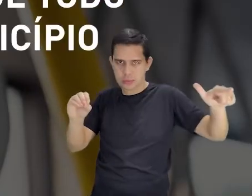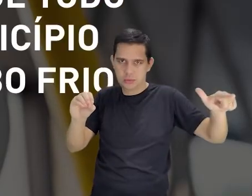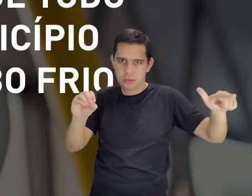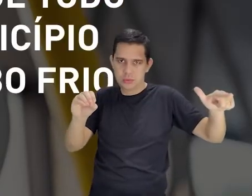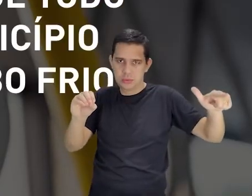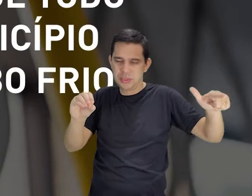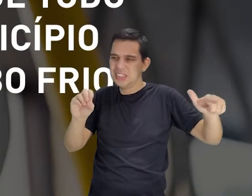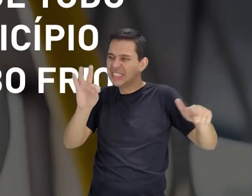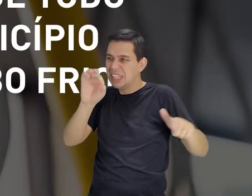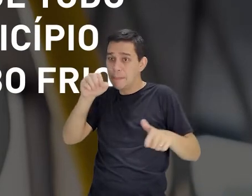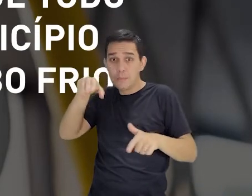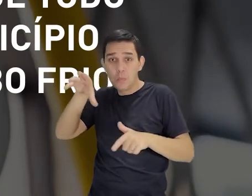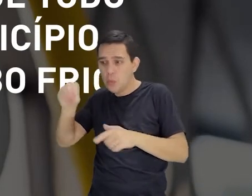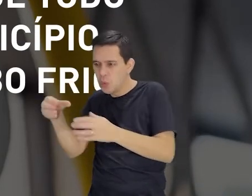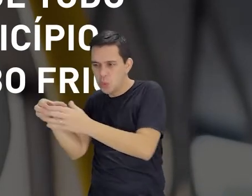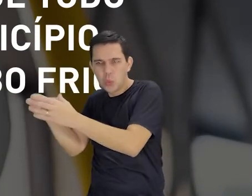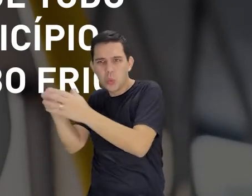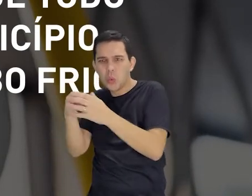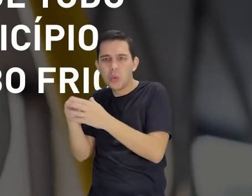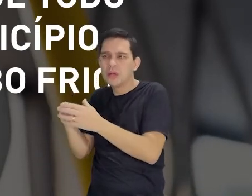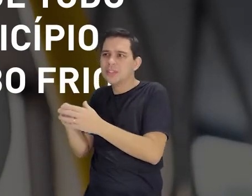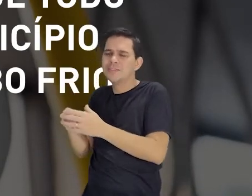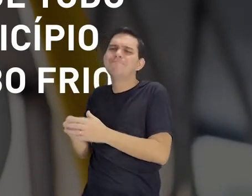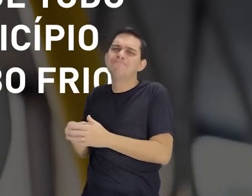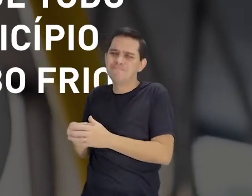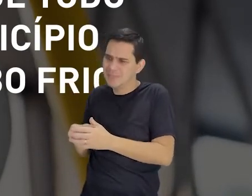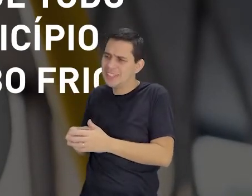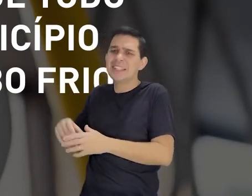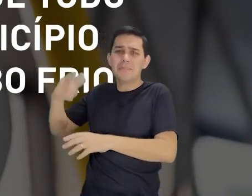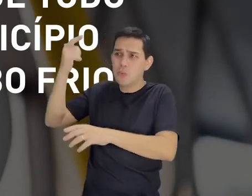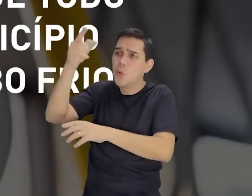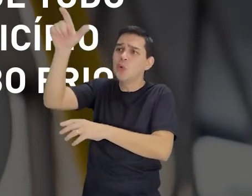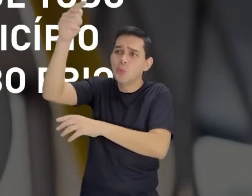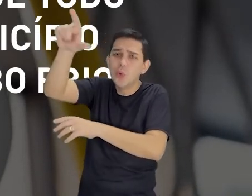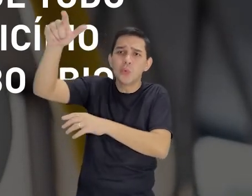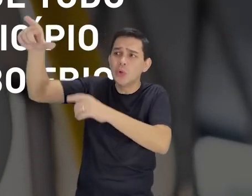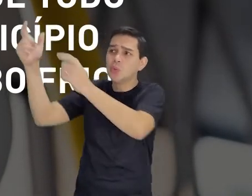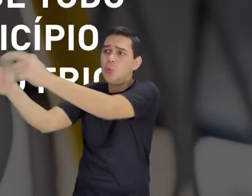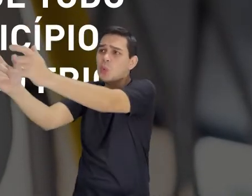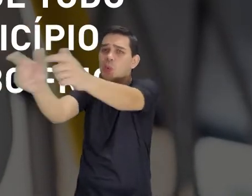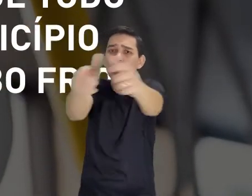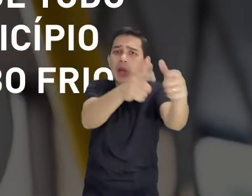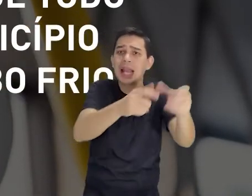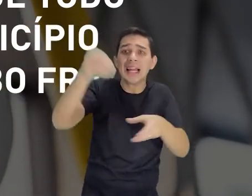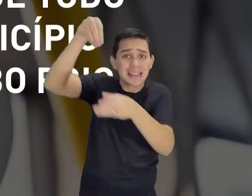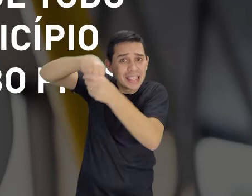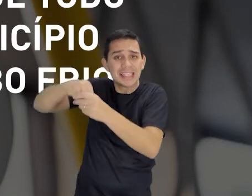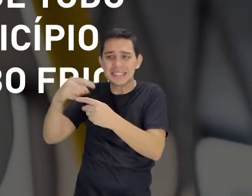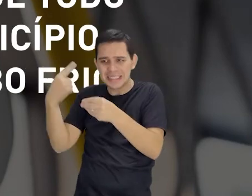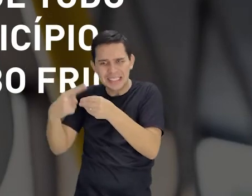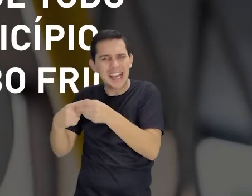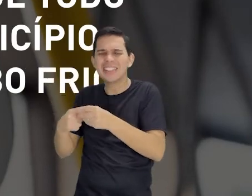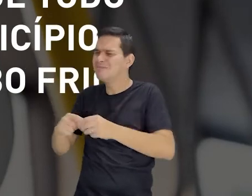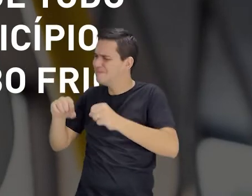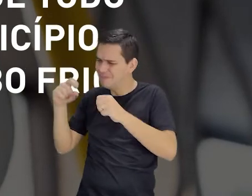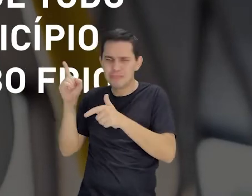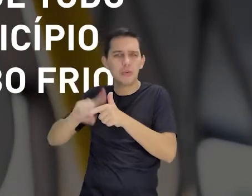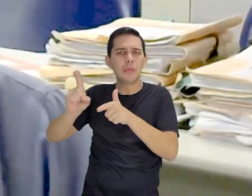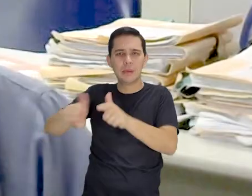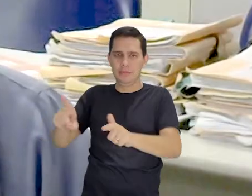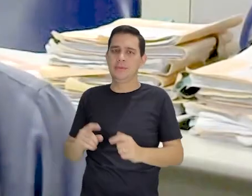lá no 2º Distrito. Então, a ação ela é mais abrangente, ela se refere a todo o município de Cabo